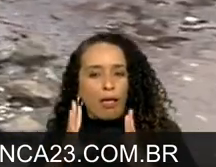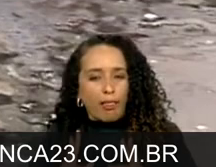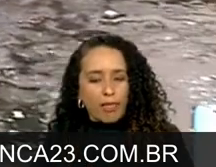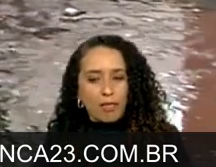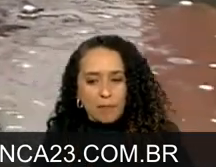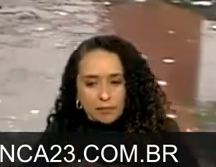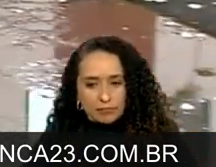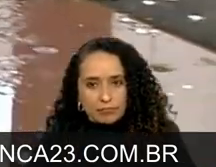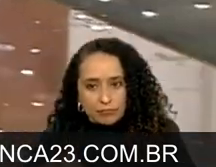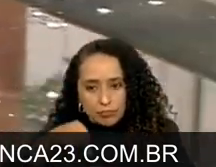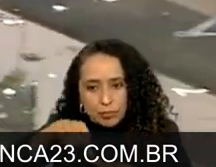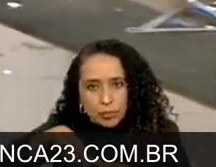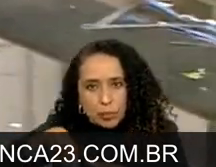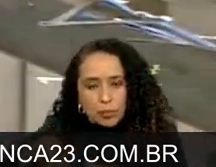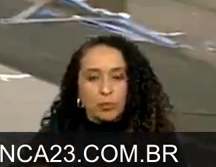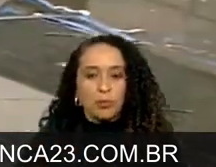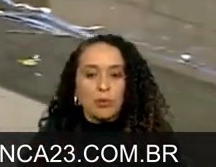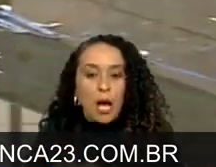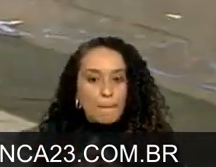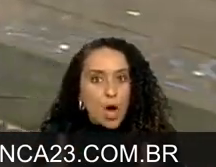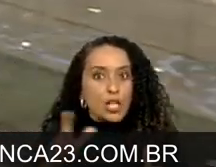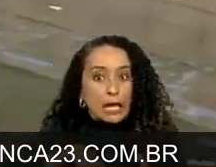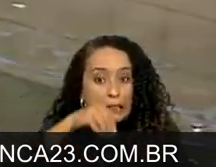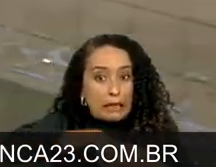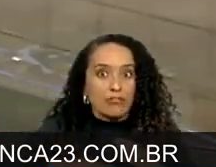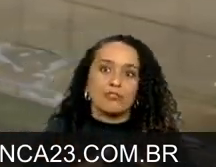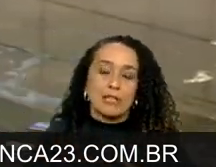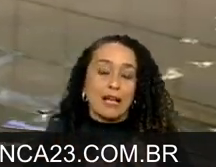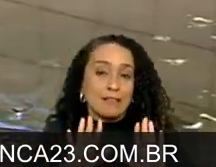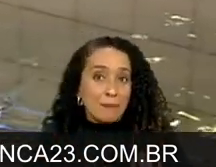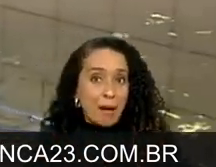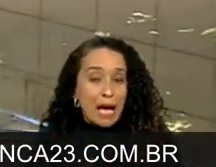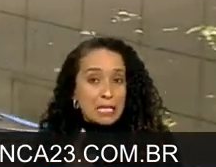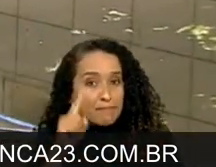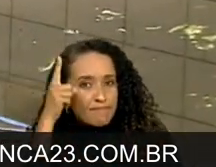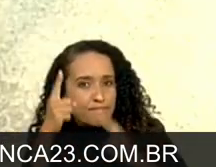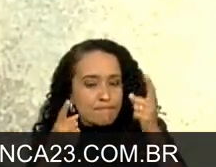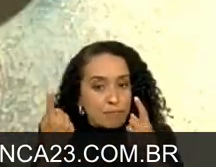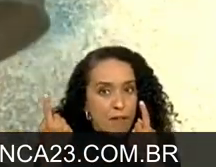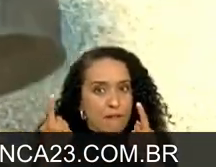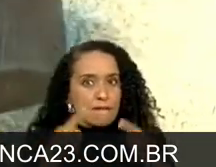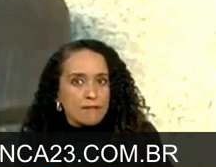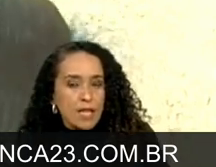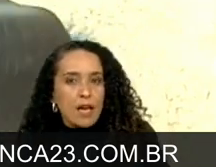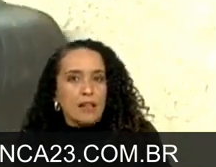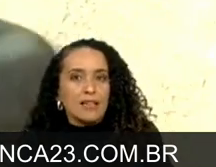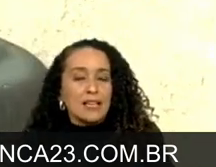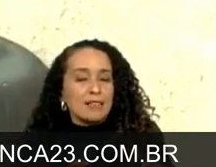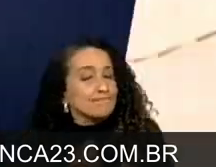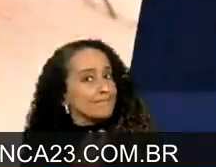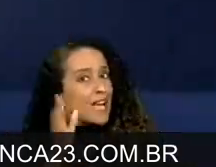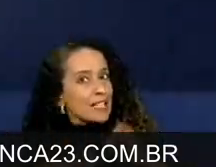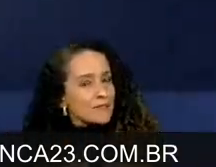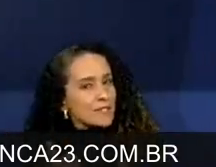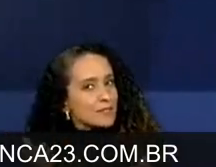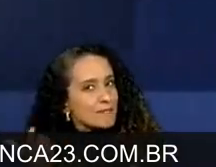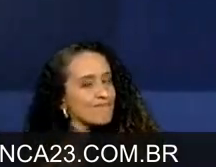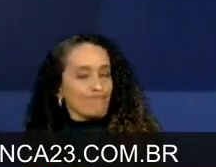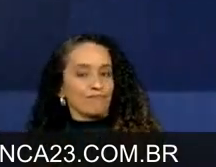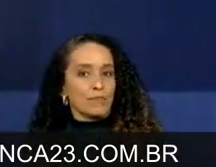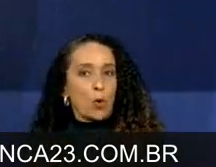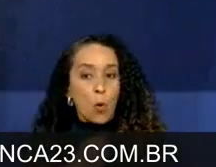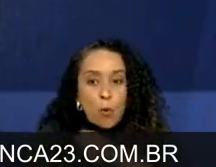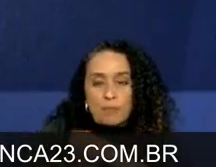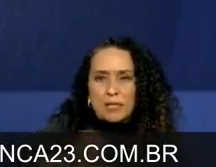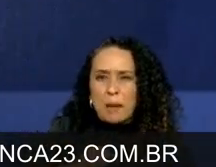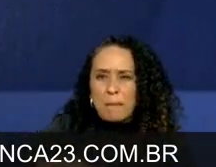a maioria dos criadouros está dentro das residências. Mas essas iniciativas de combate podem não ser suficientes. No ano passado, foram